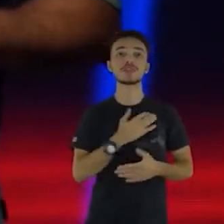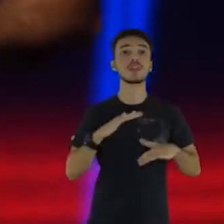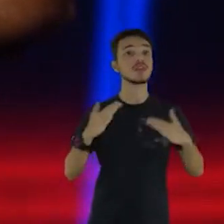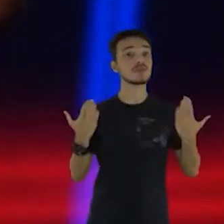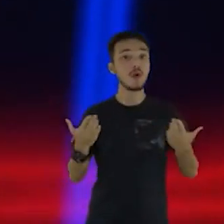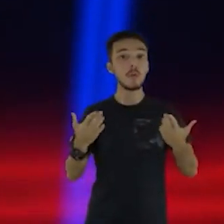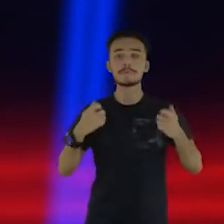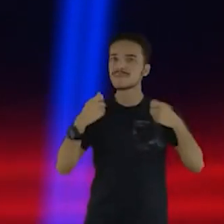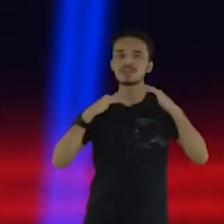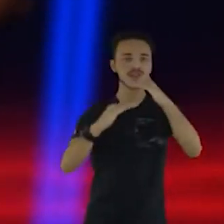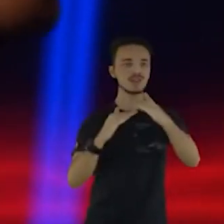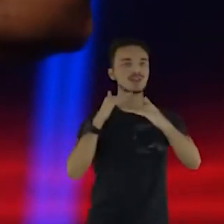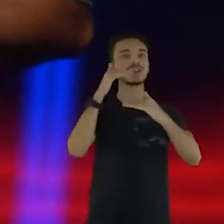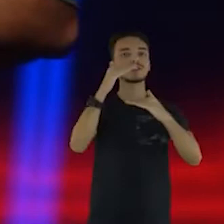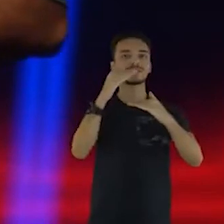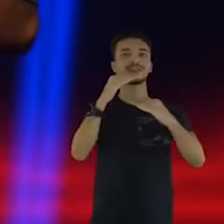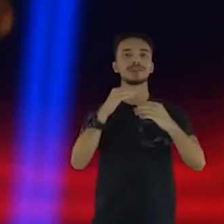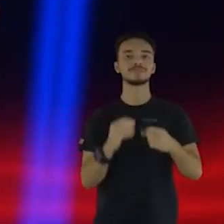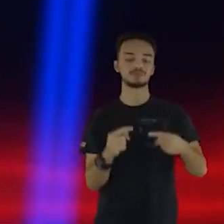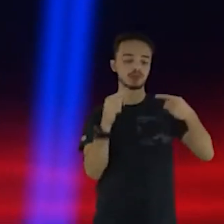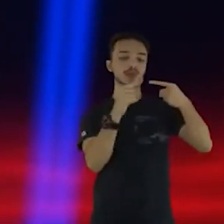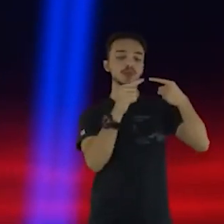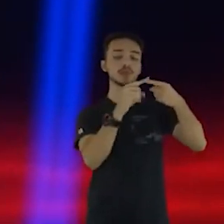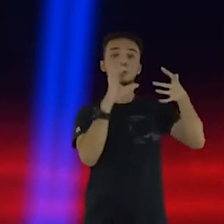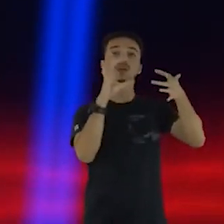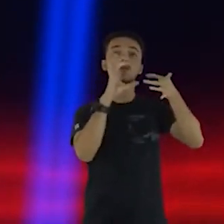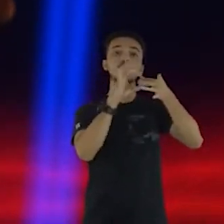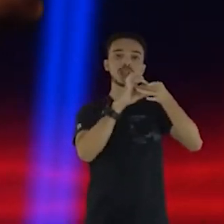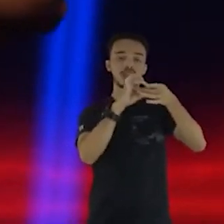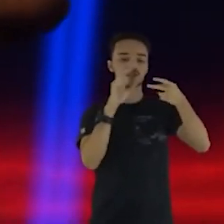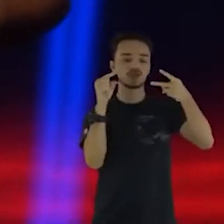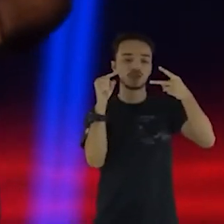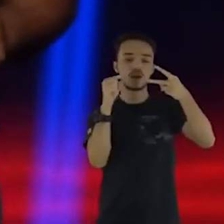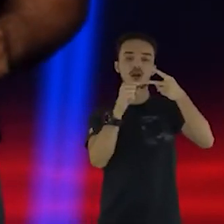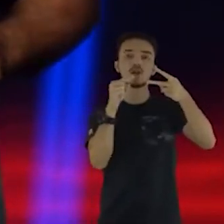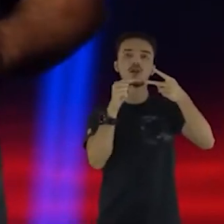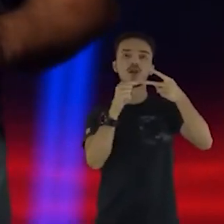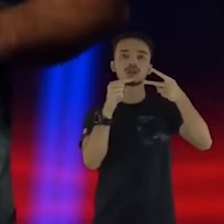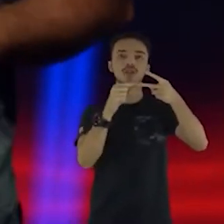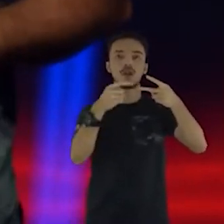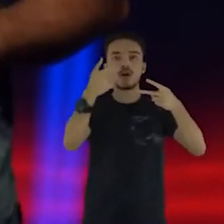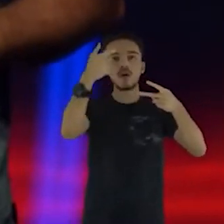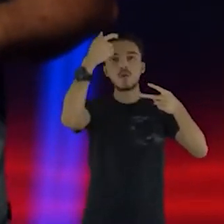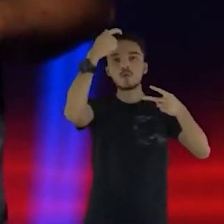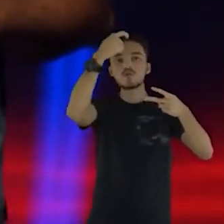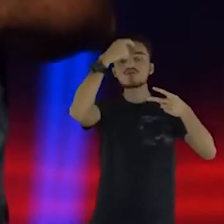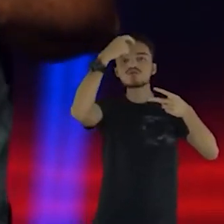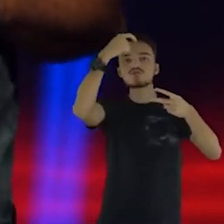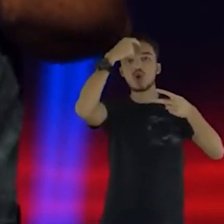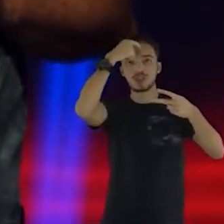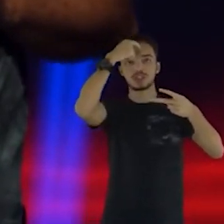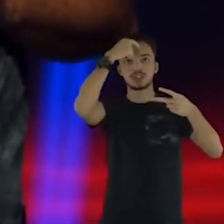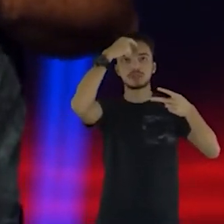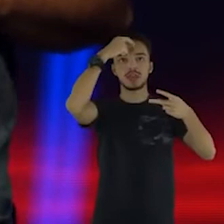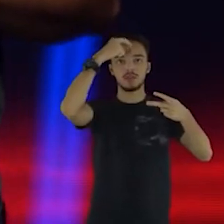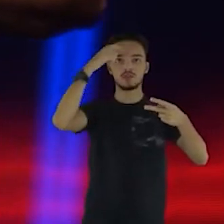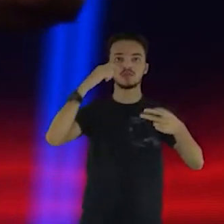Nós falamos primeiro da unidade, então agora nós vamos falar do segundo princípio, do conhecimento.